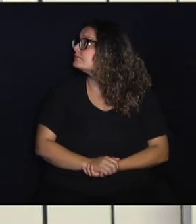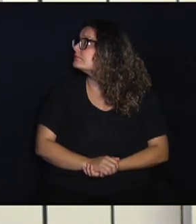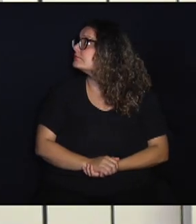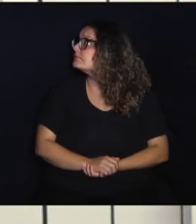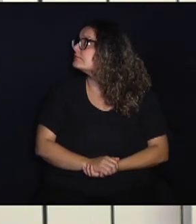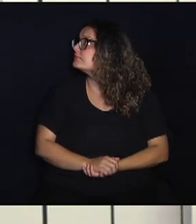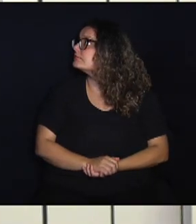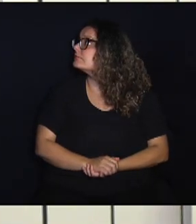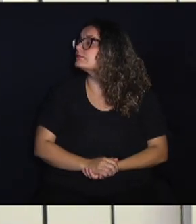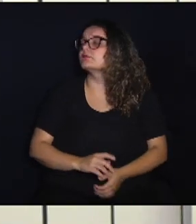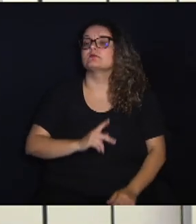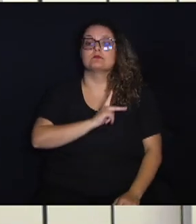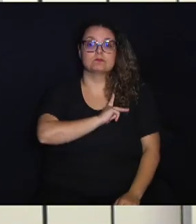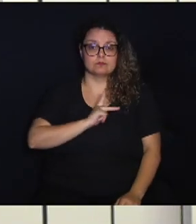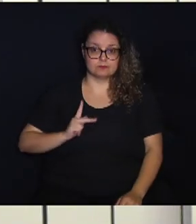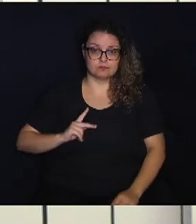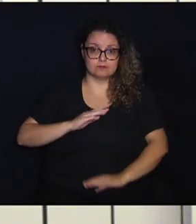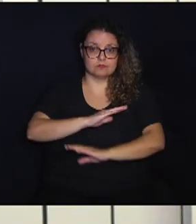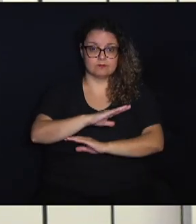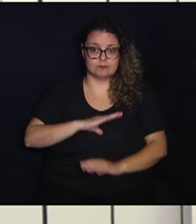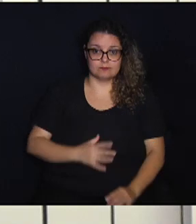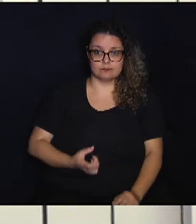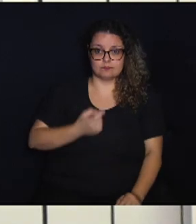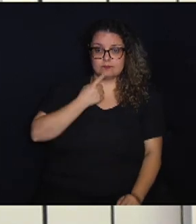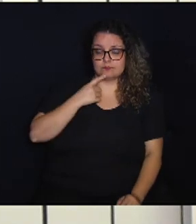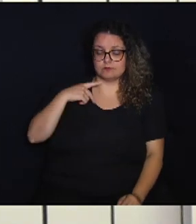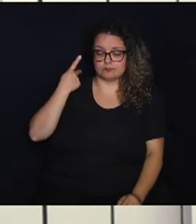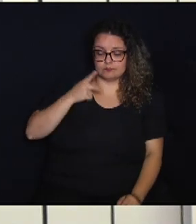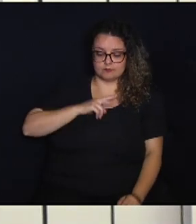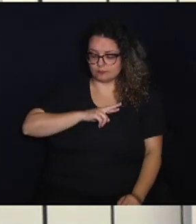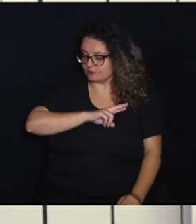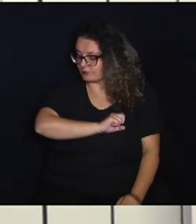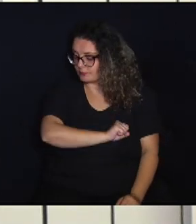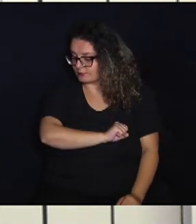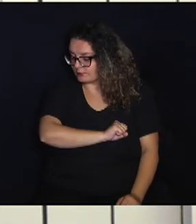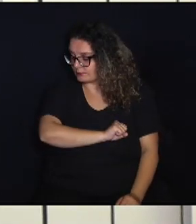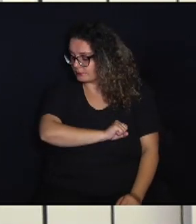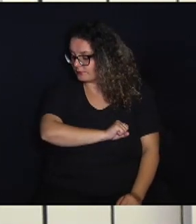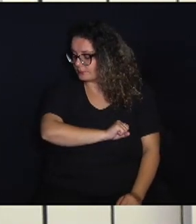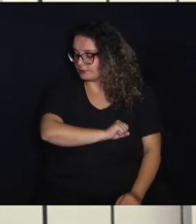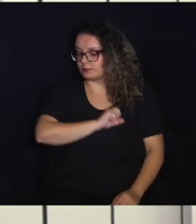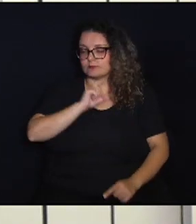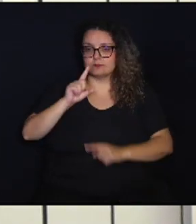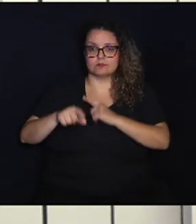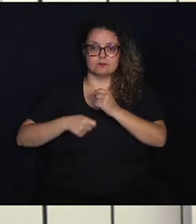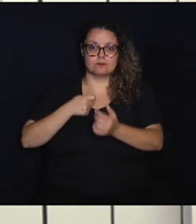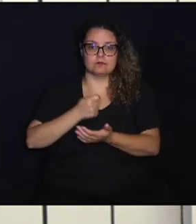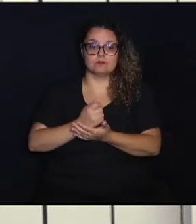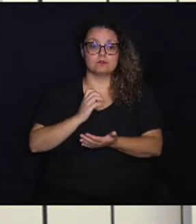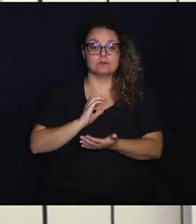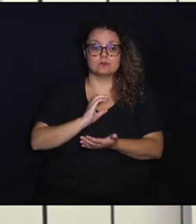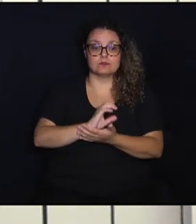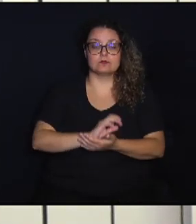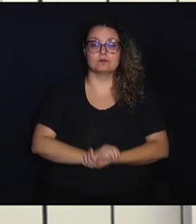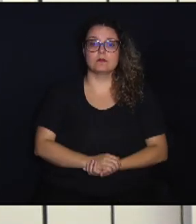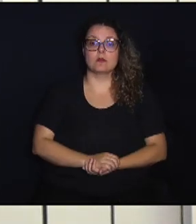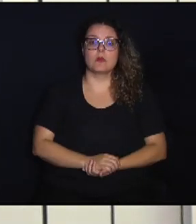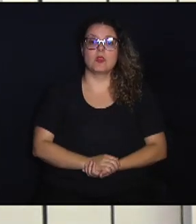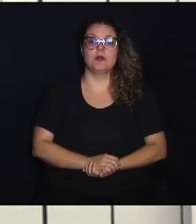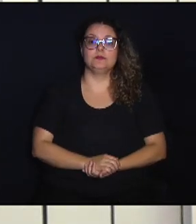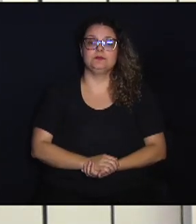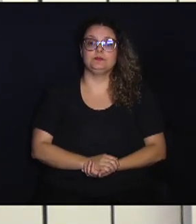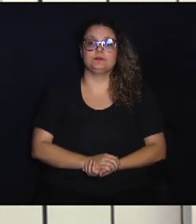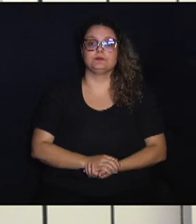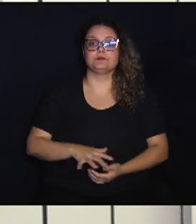O presidente da Câmara Municipal de Campinas, o vereador Luiz Rossini, destinou as emendas impositivas para as áreas